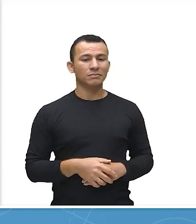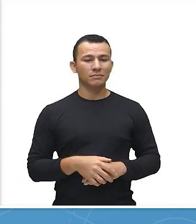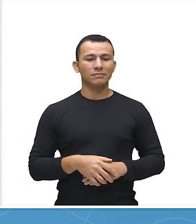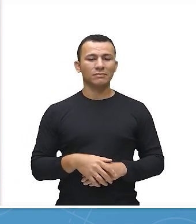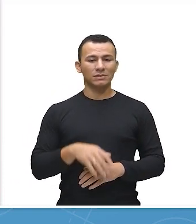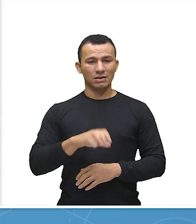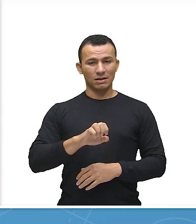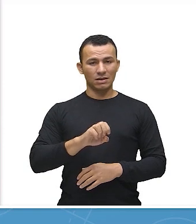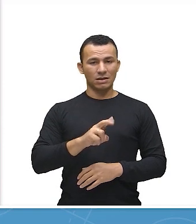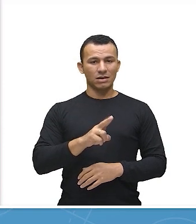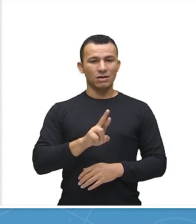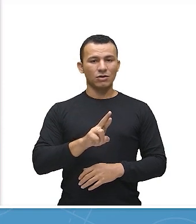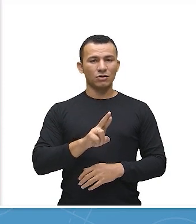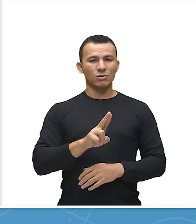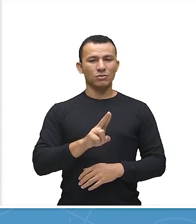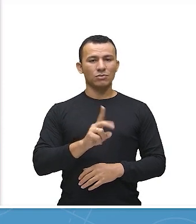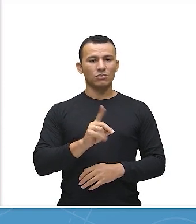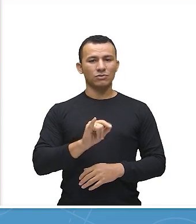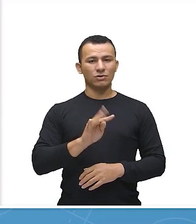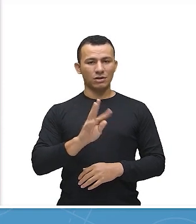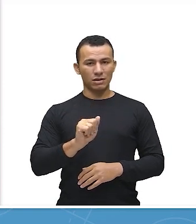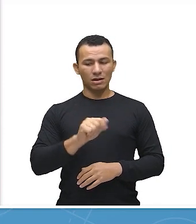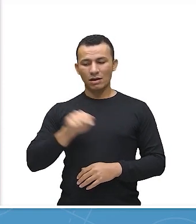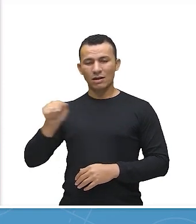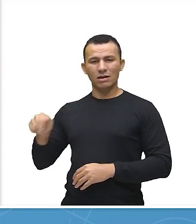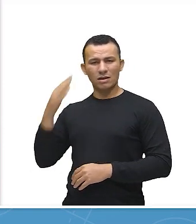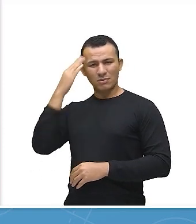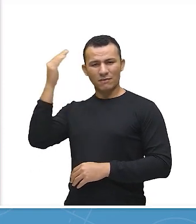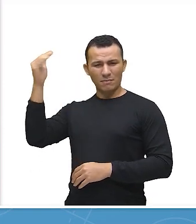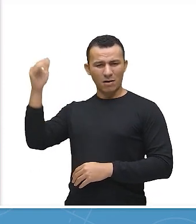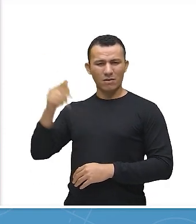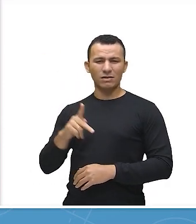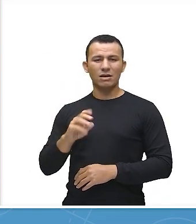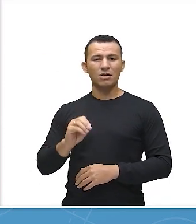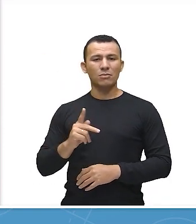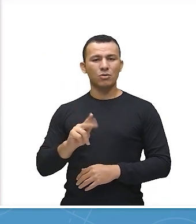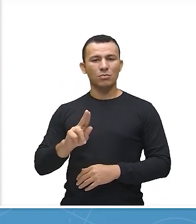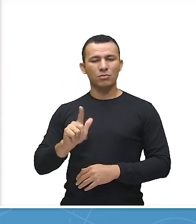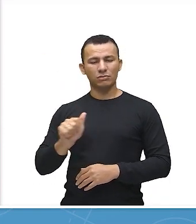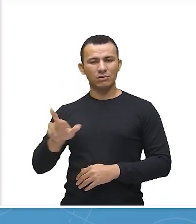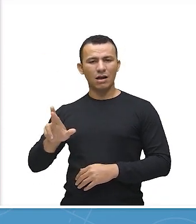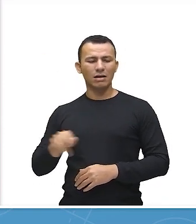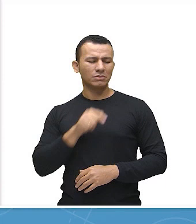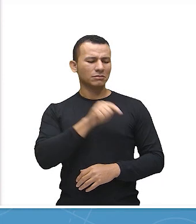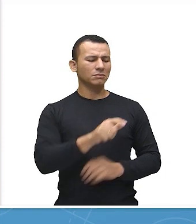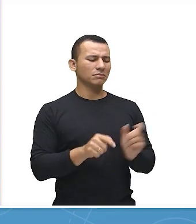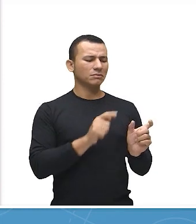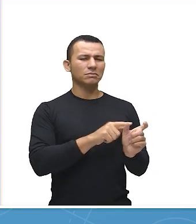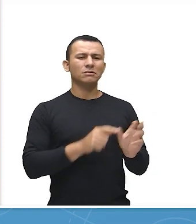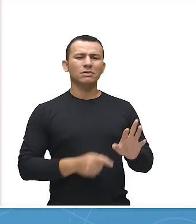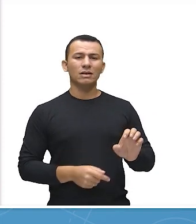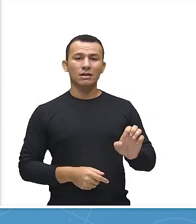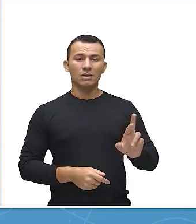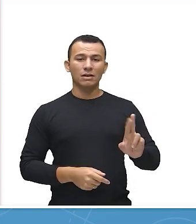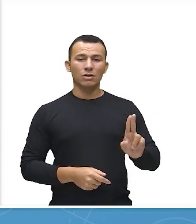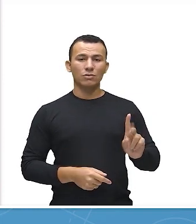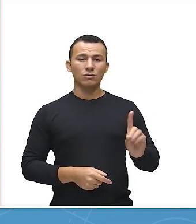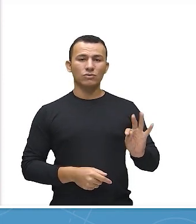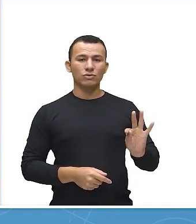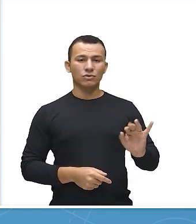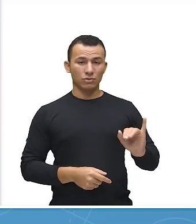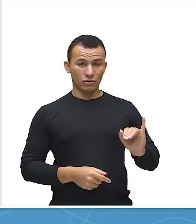intuito, né, de participar de eventos religiosos, de ter esse contexto religioso. Então, quanto à função, a